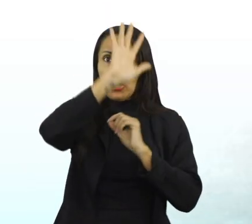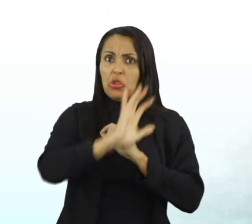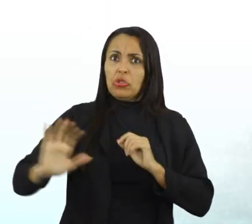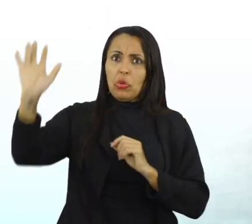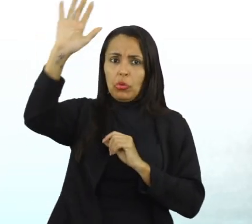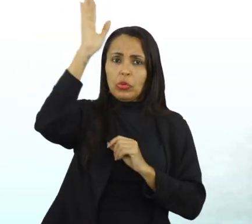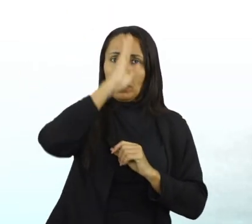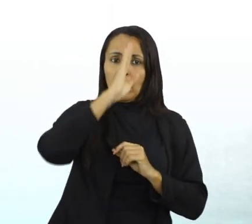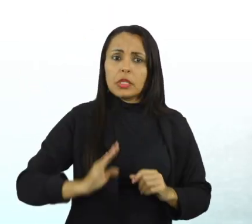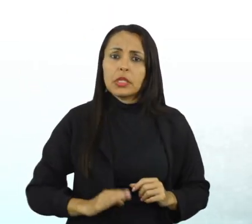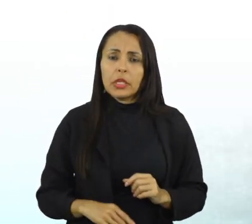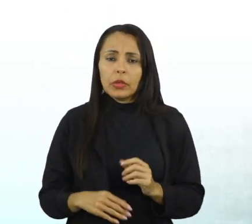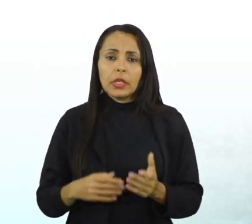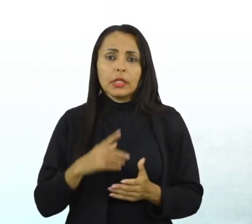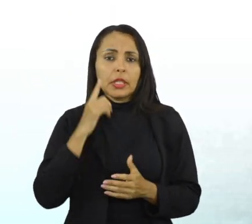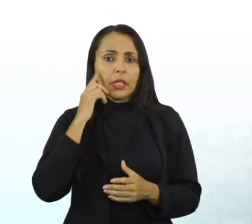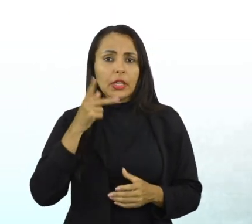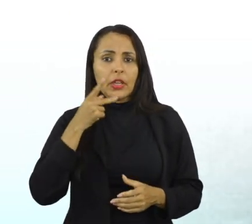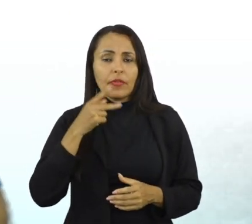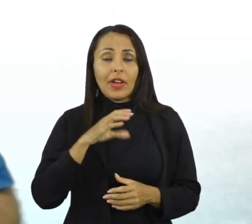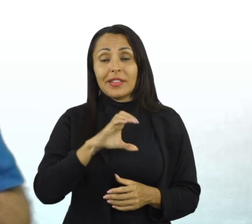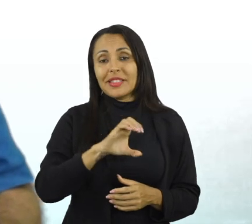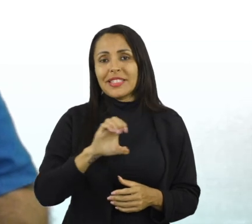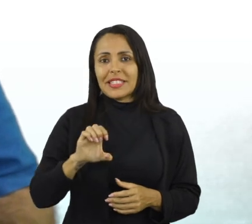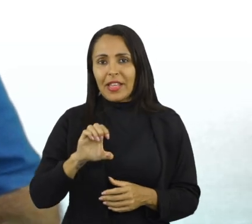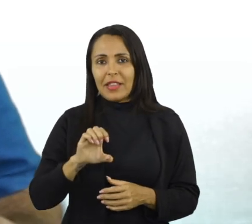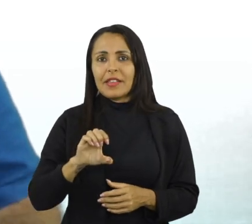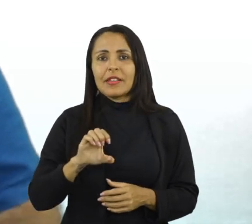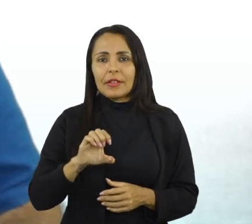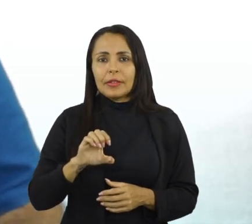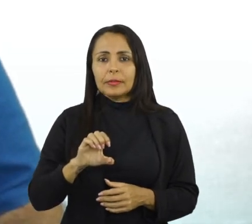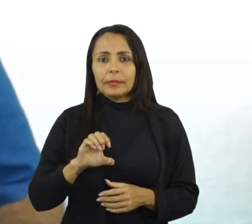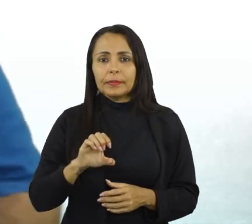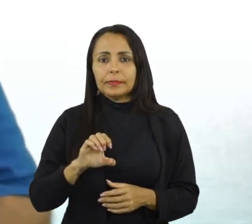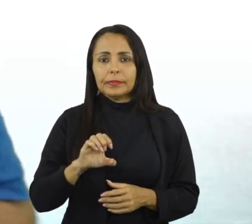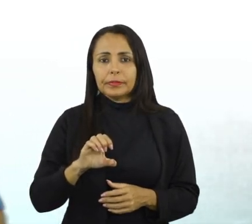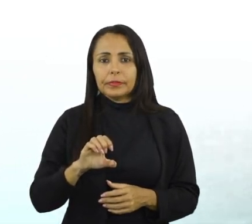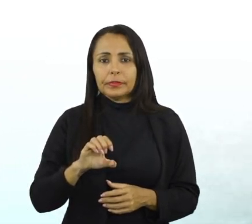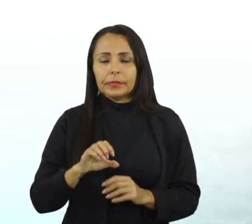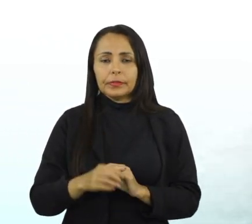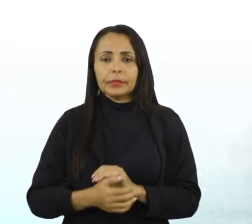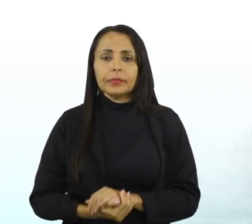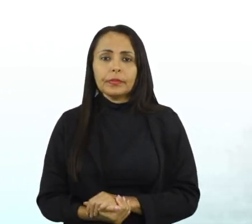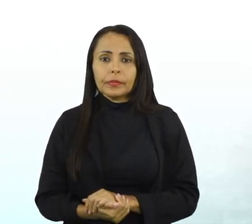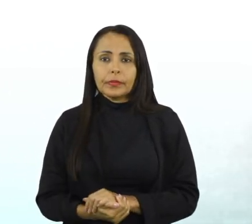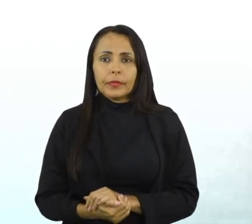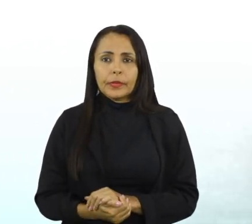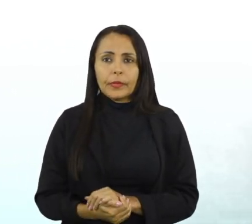regiões do Brasil, há quem fale C.